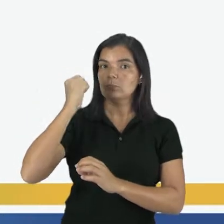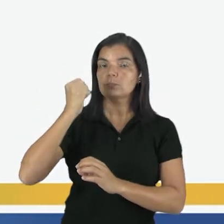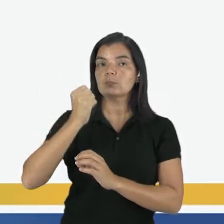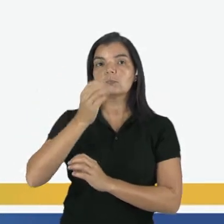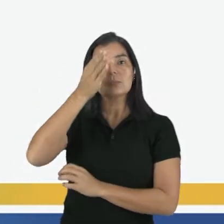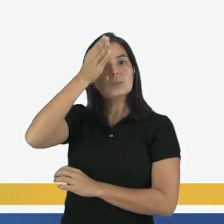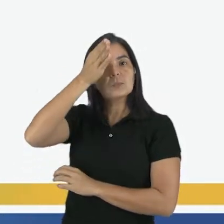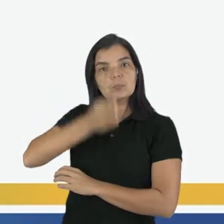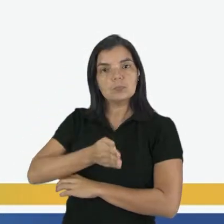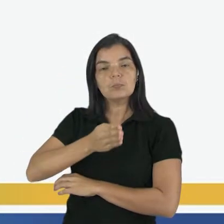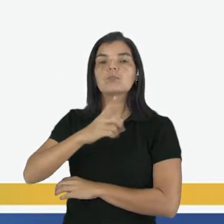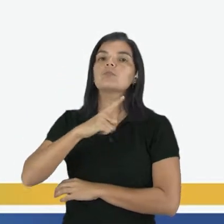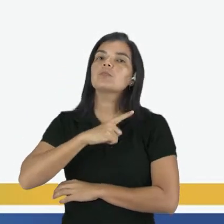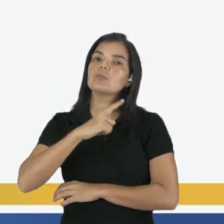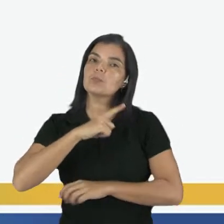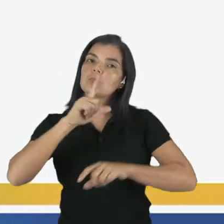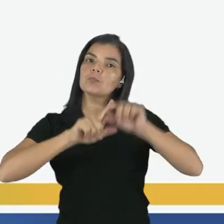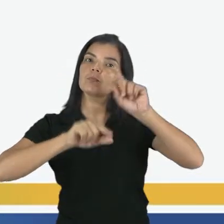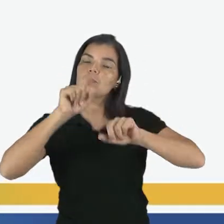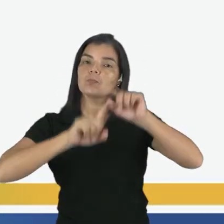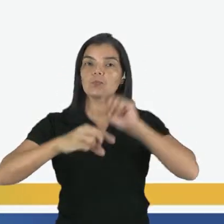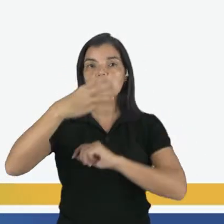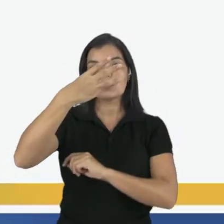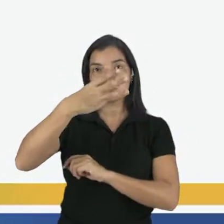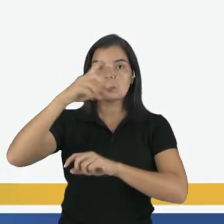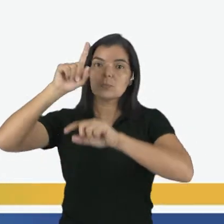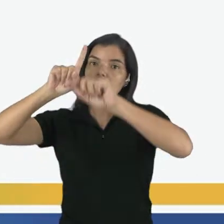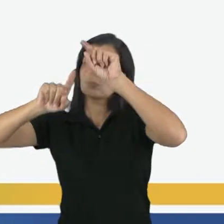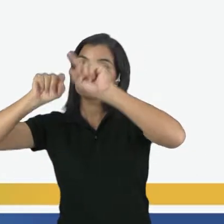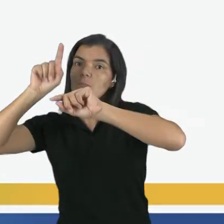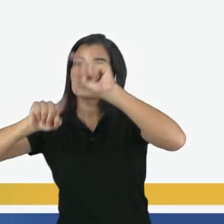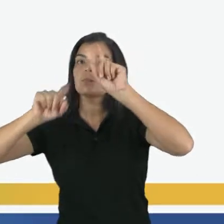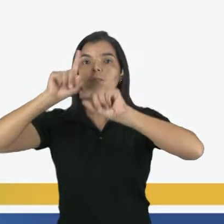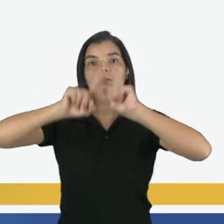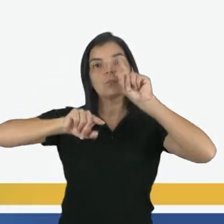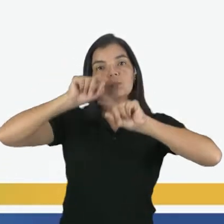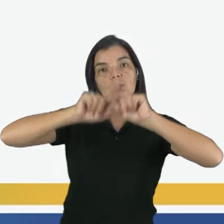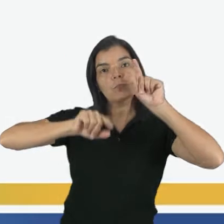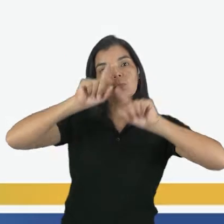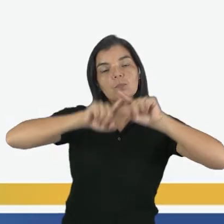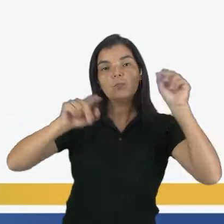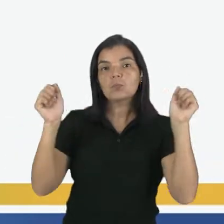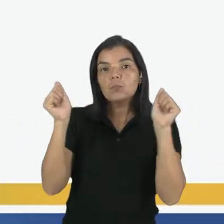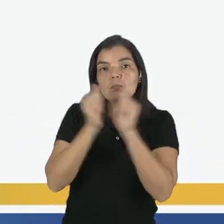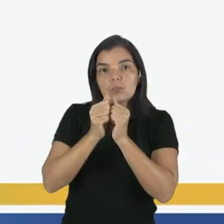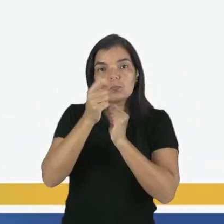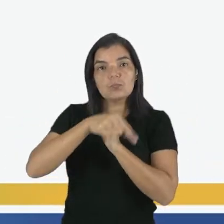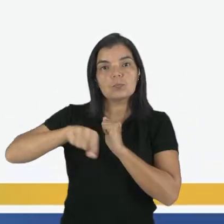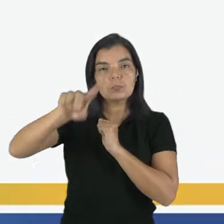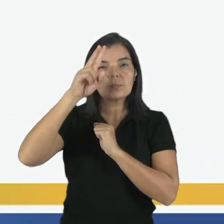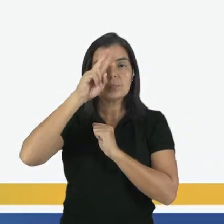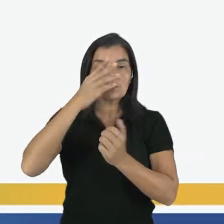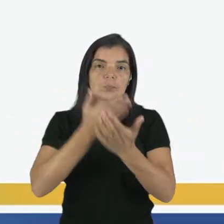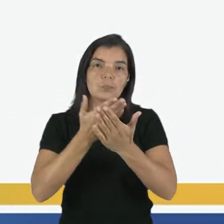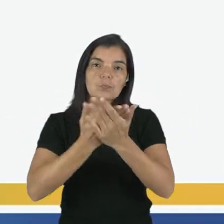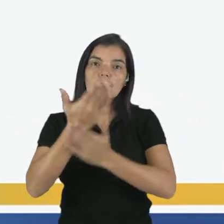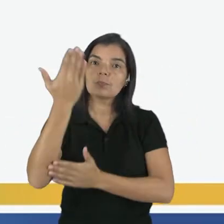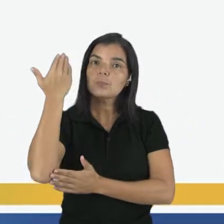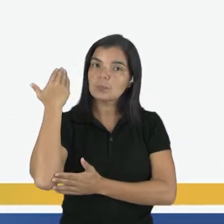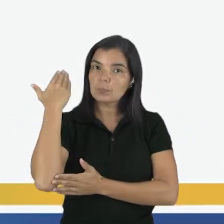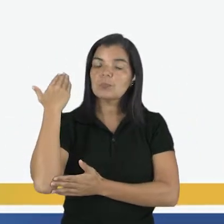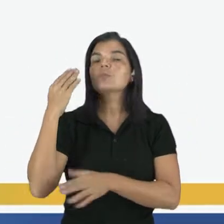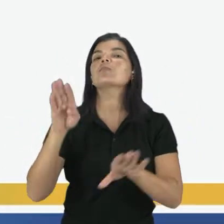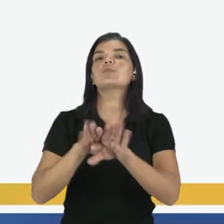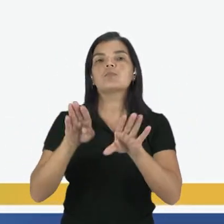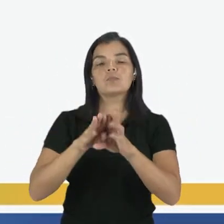no meio dela, nós temos as Três Marias, que são as três estrelinhas juntas, que eu falei para vocês na aula anterior. São as